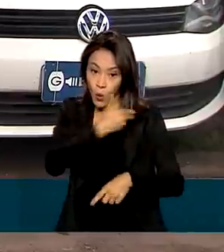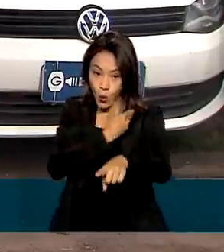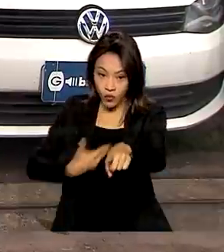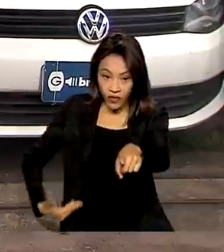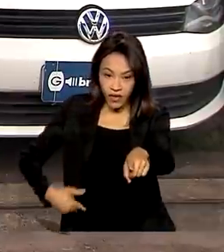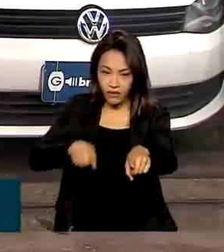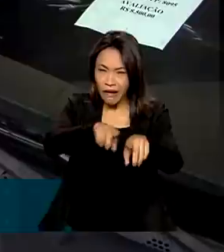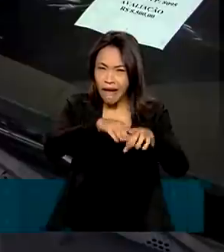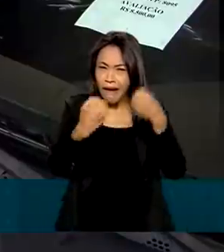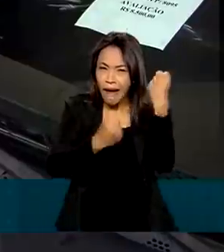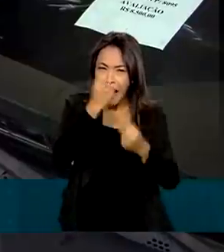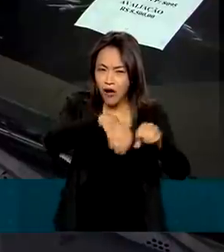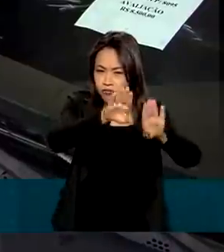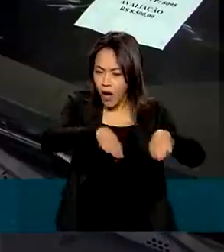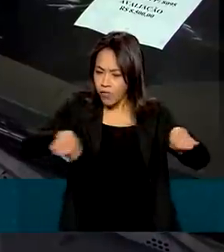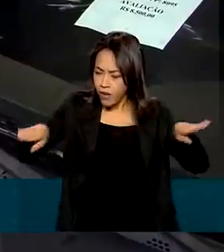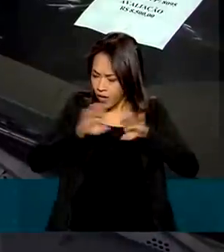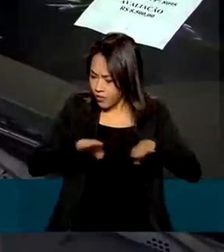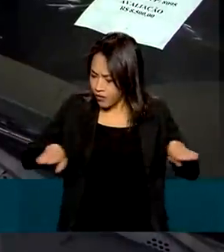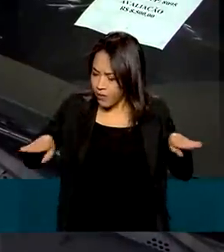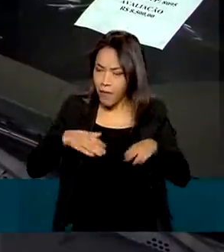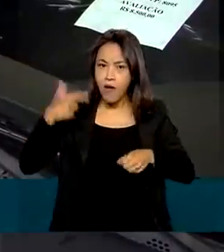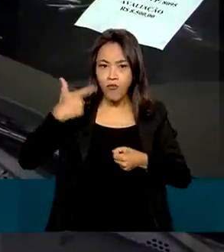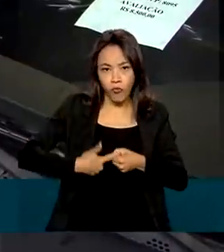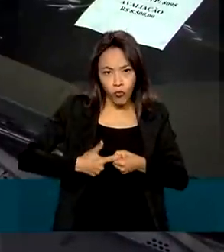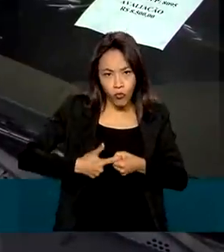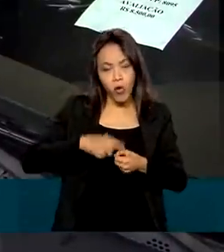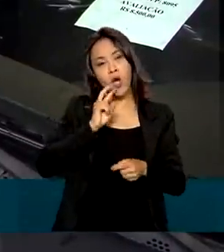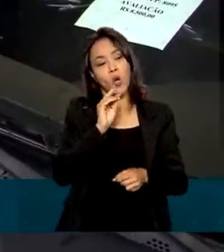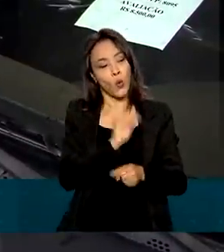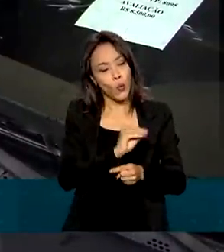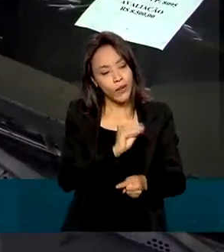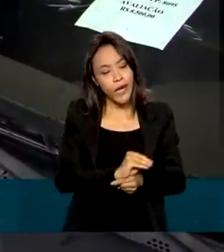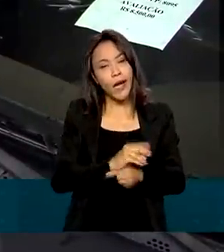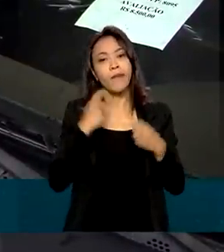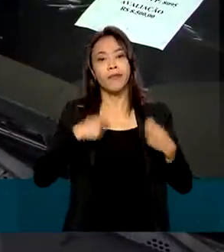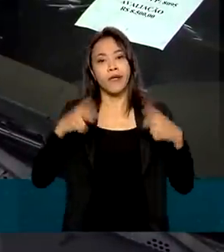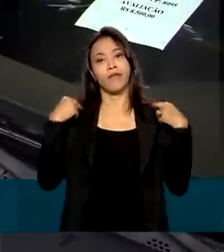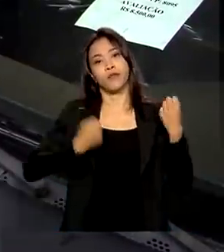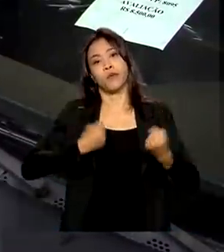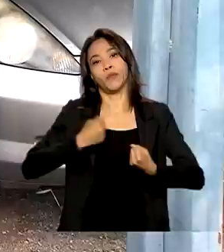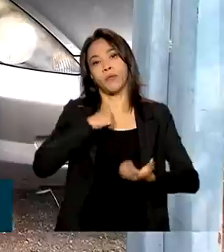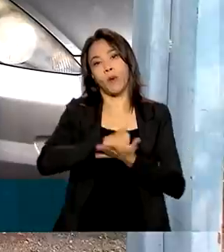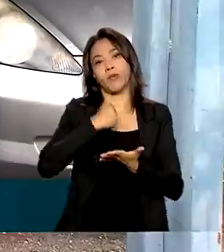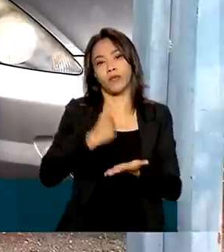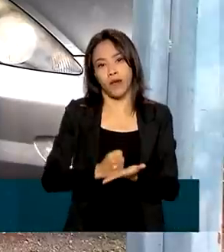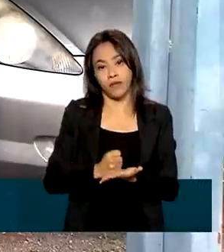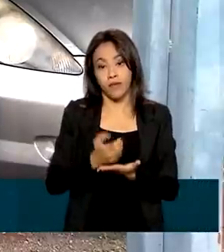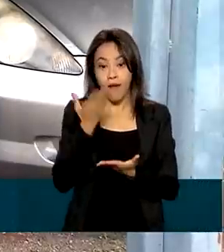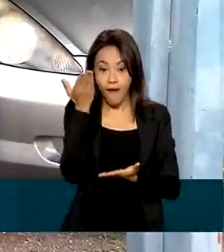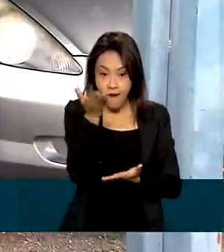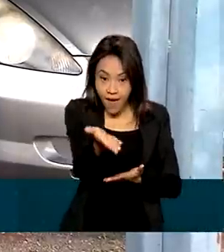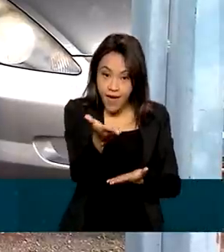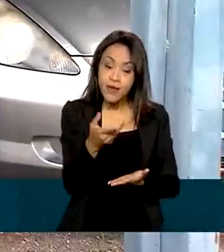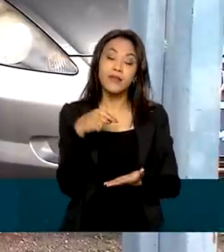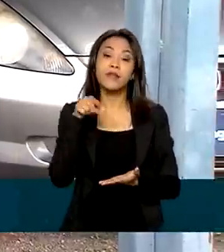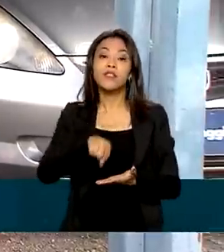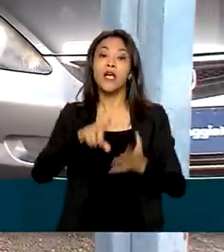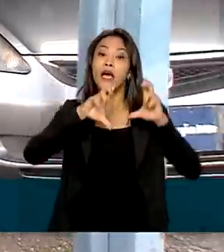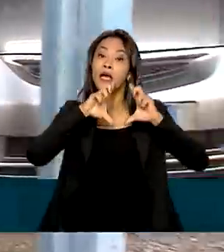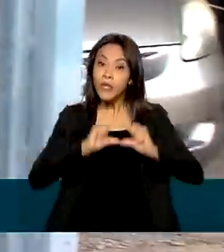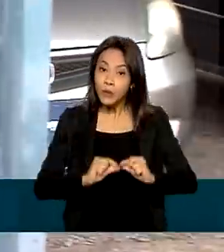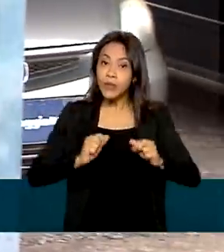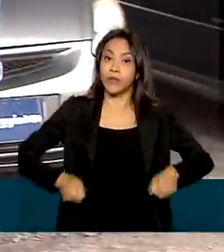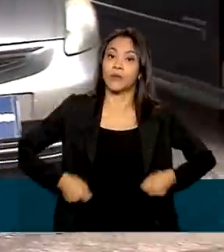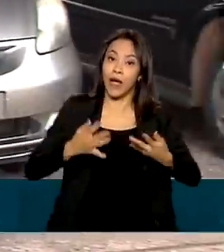da frota de carros que além de combustível e manutenção precisava de motoristas contratados esta utilização de